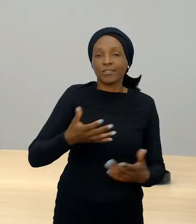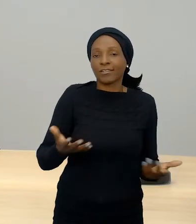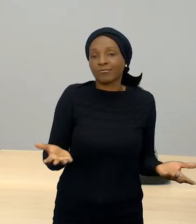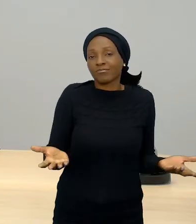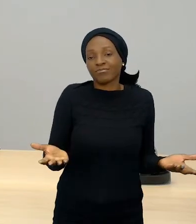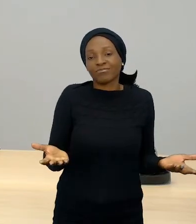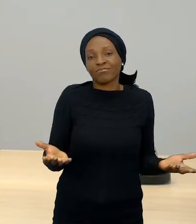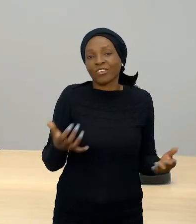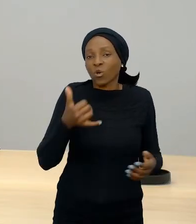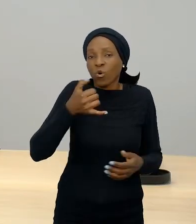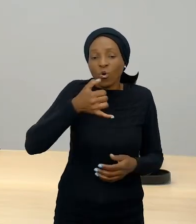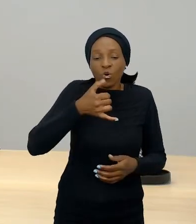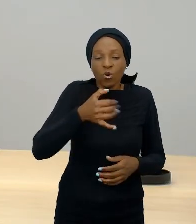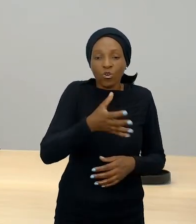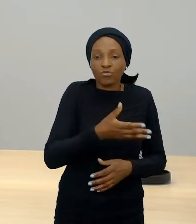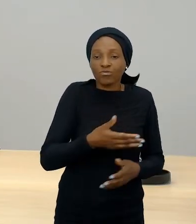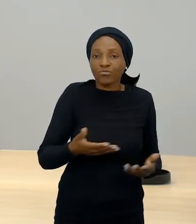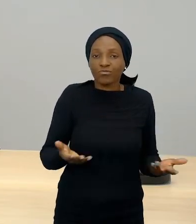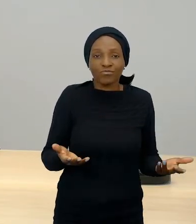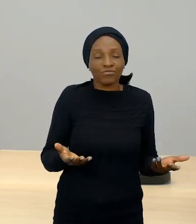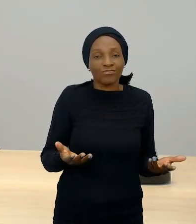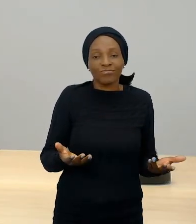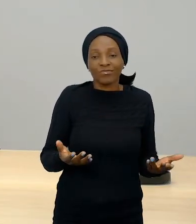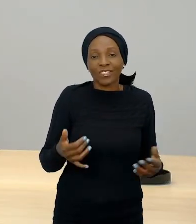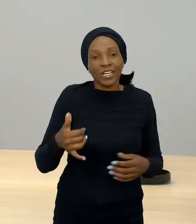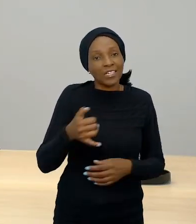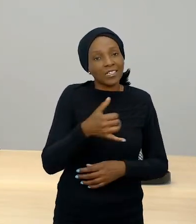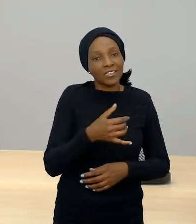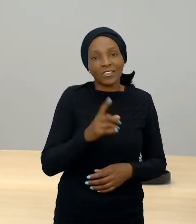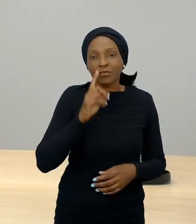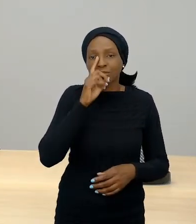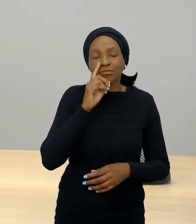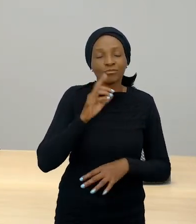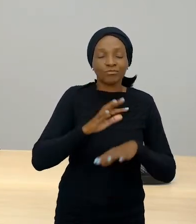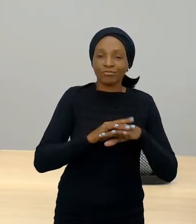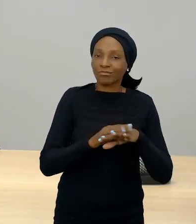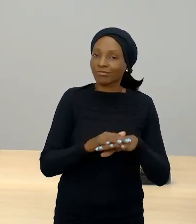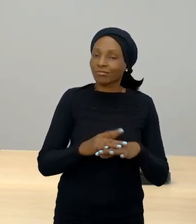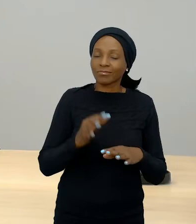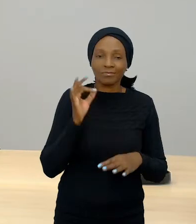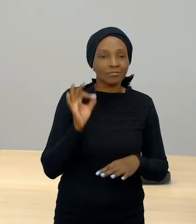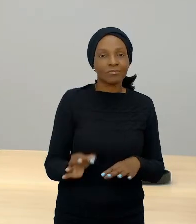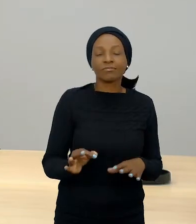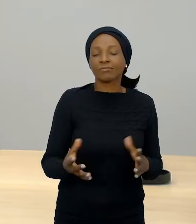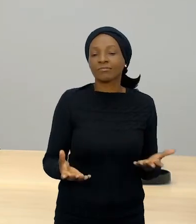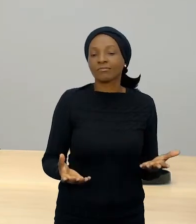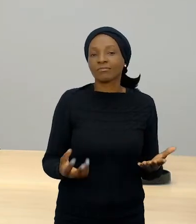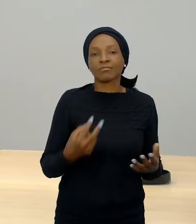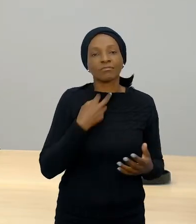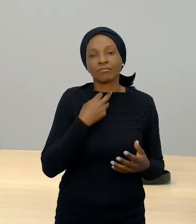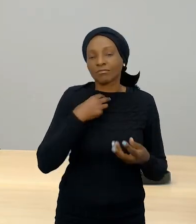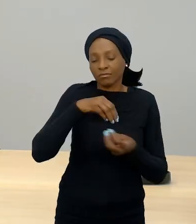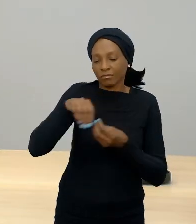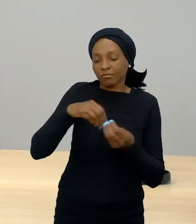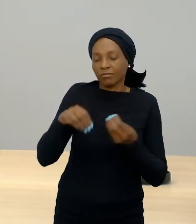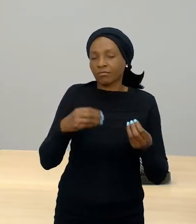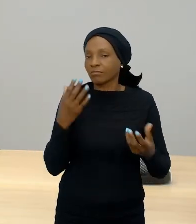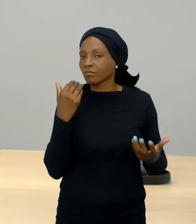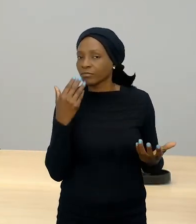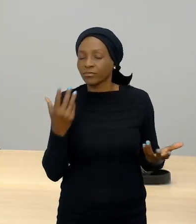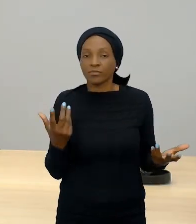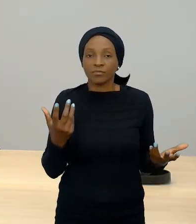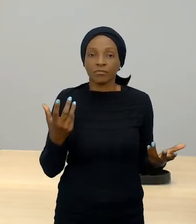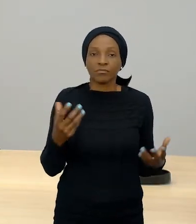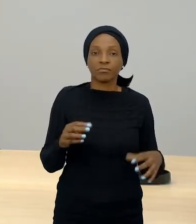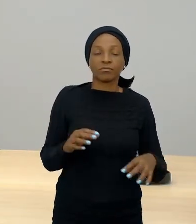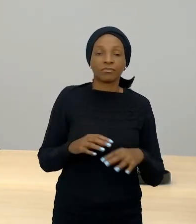E fezes, né, seja de humano ou animal, é um contaminante, né? Pode ser um vetor ali de doenças,